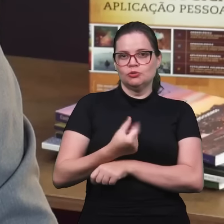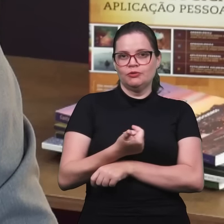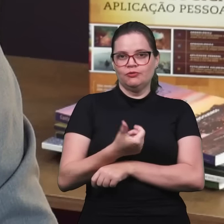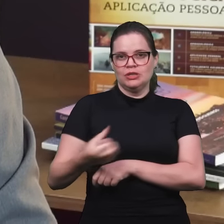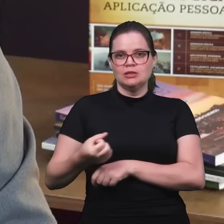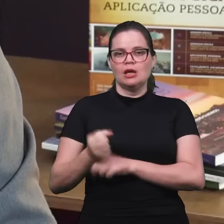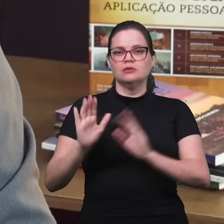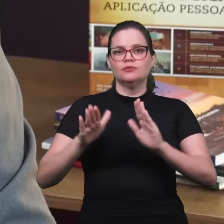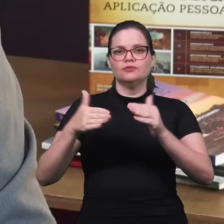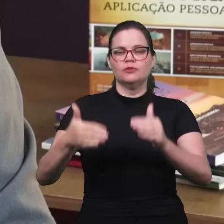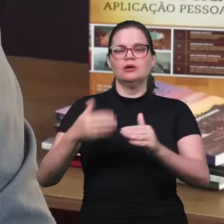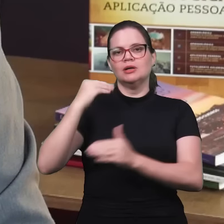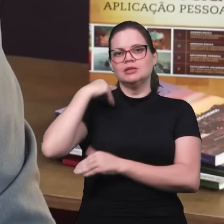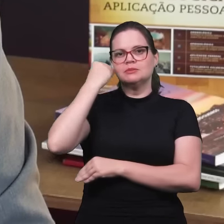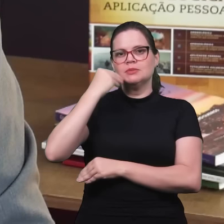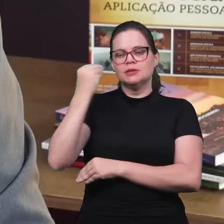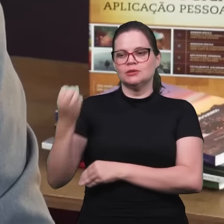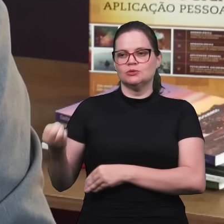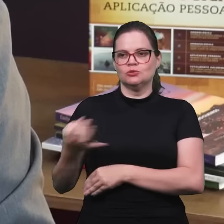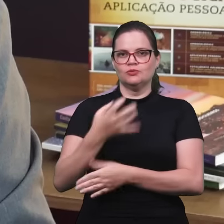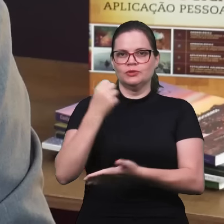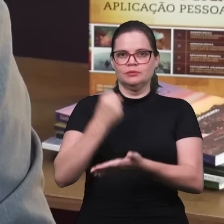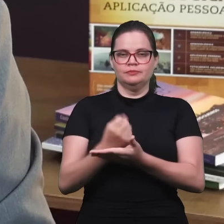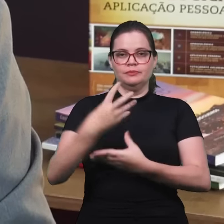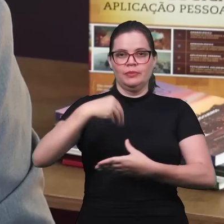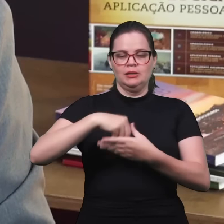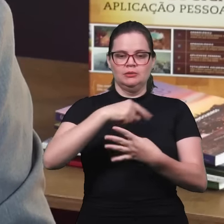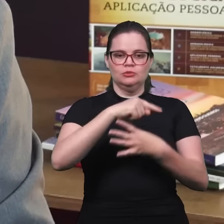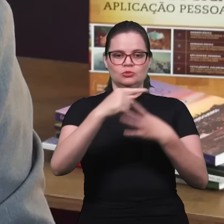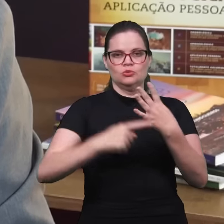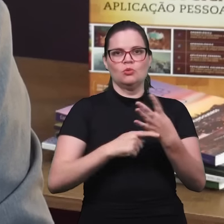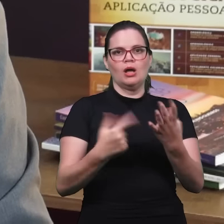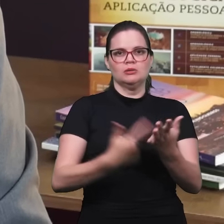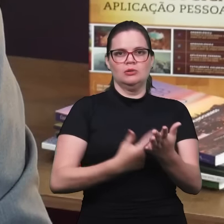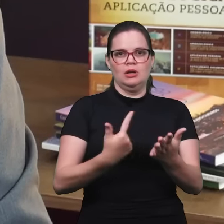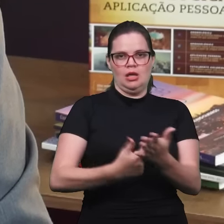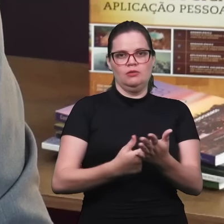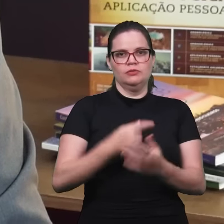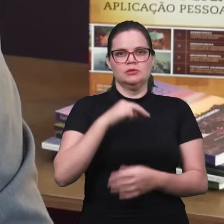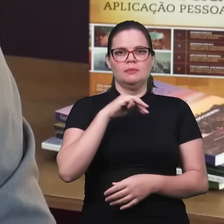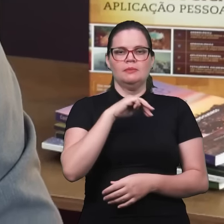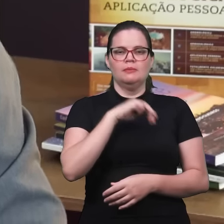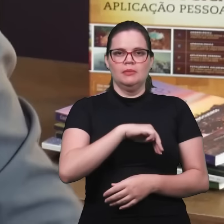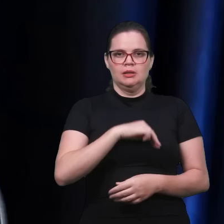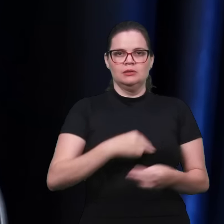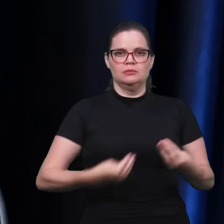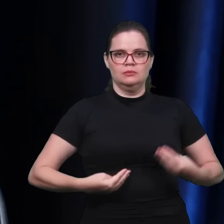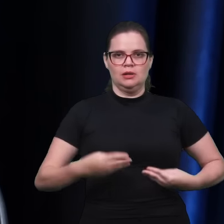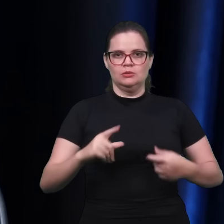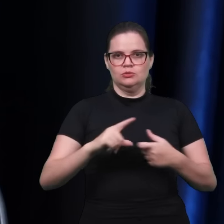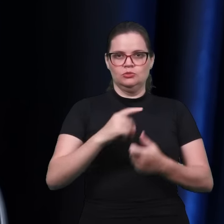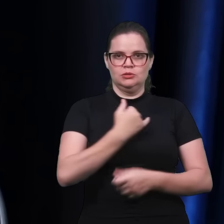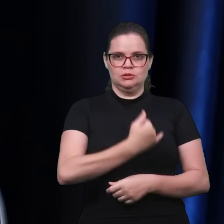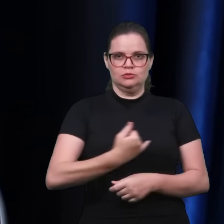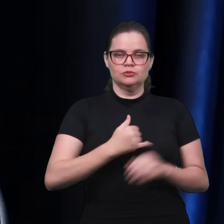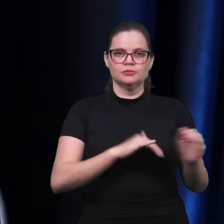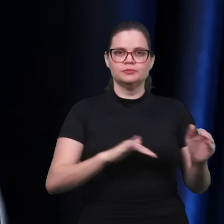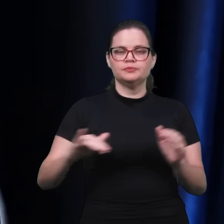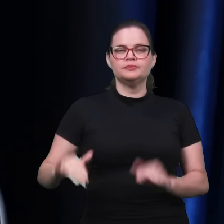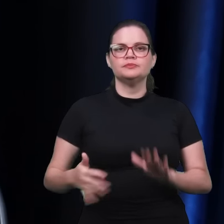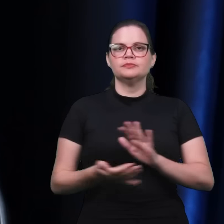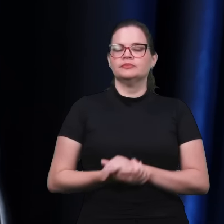nessas experiências que estão relatadas ali no Evangelho. Isso é muito importante para nós como igreja, não é isso, pastor? Sim. E se nós observarmos,